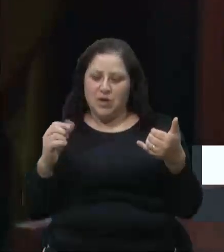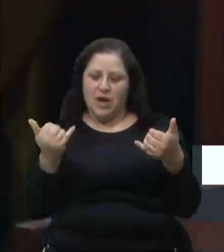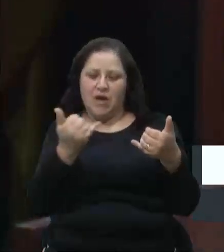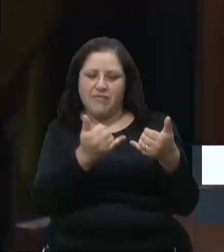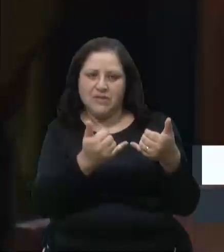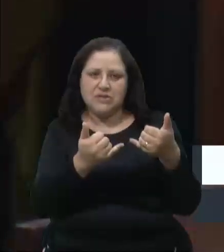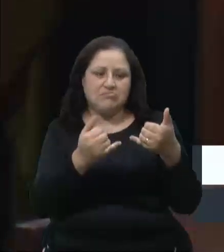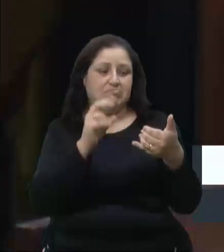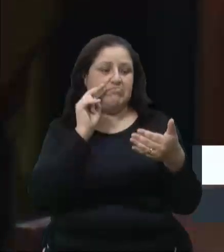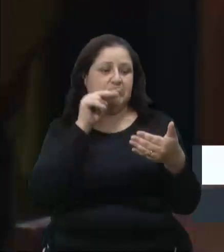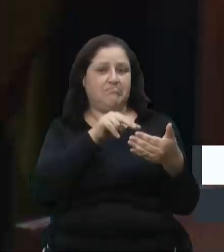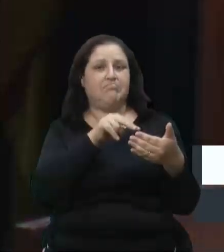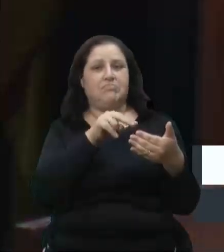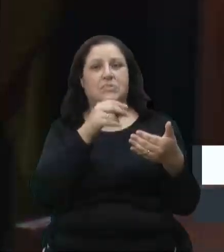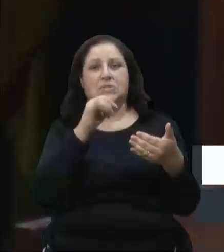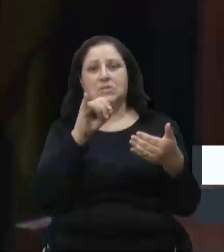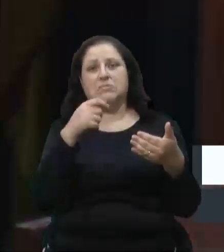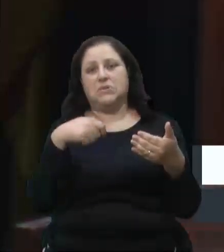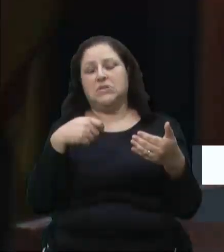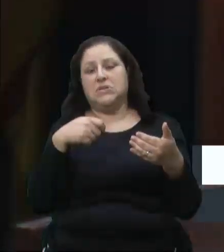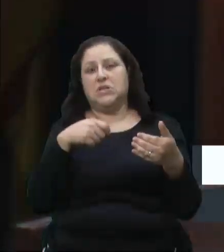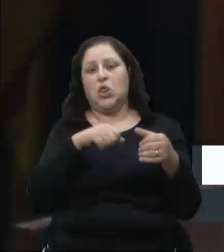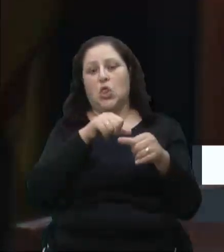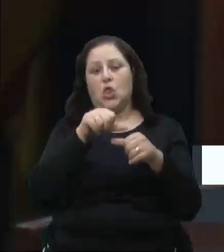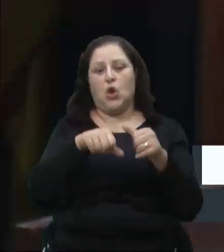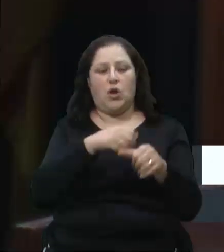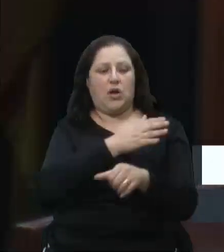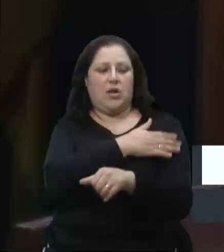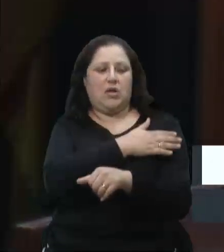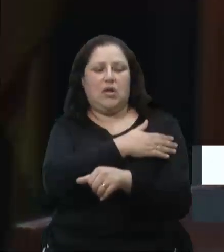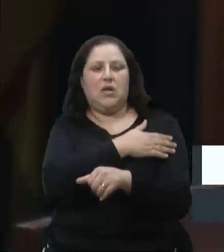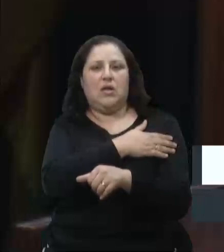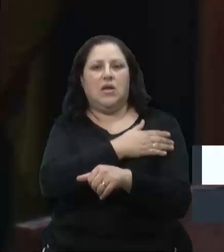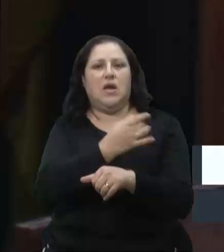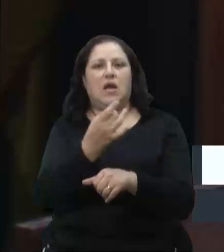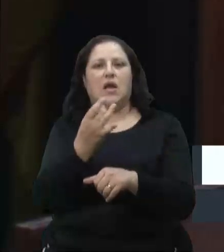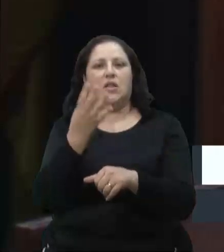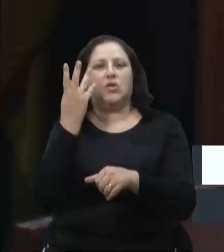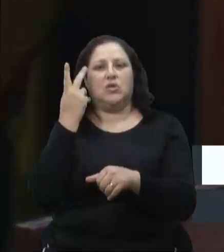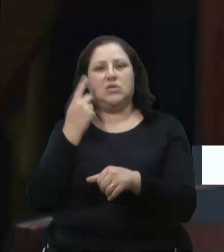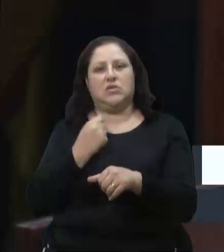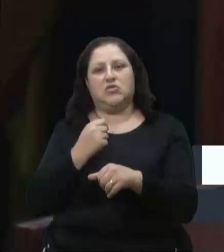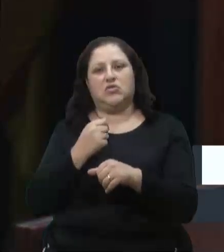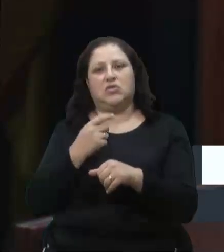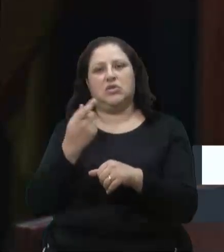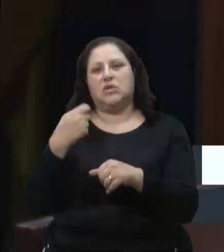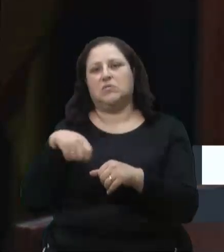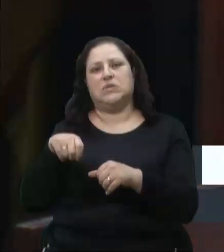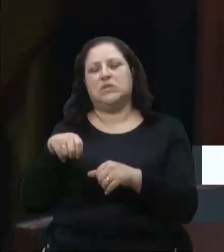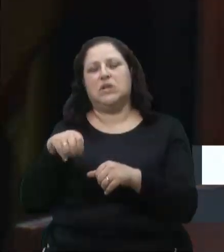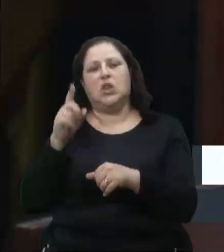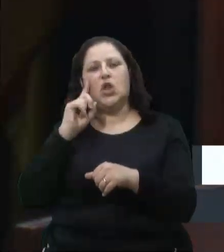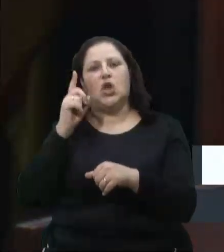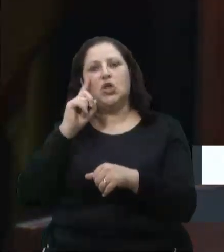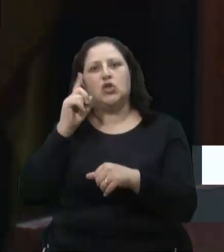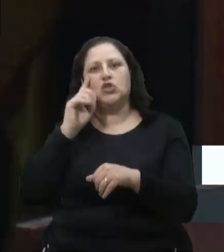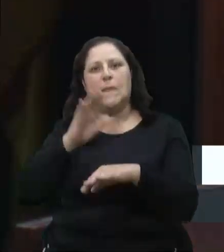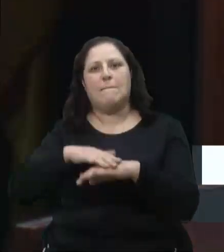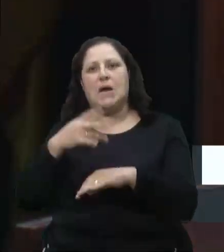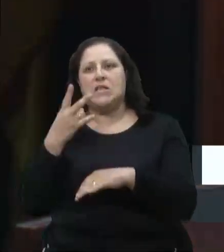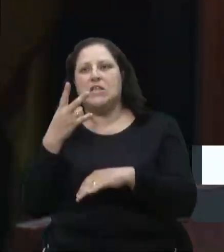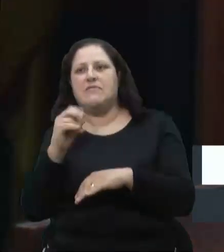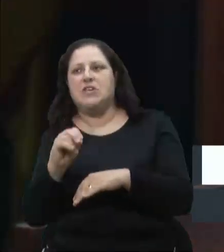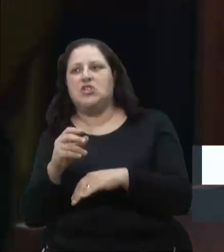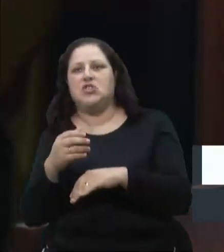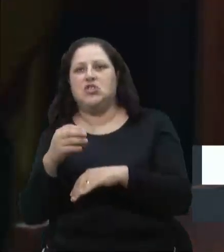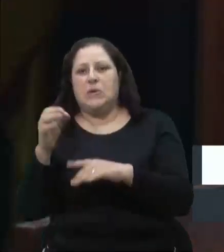eles precisariam fazer a troca a cada 14 dias. E não esses 15, 20, às vezes até mais, essas